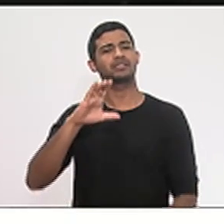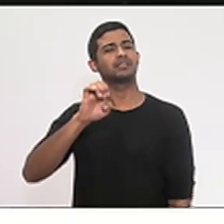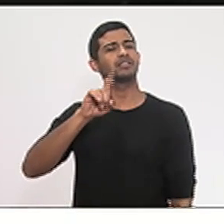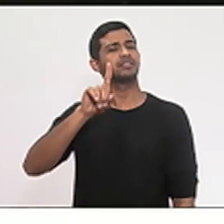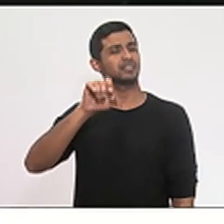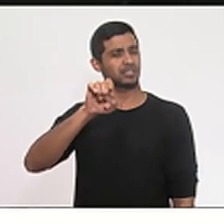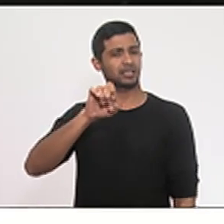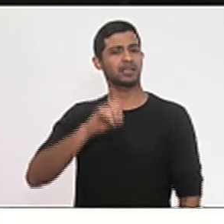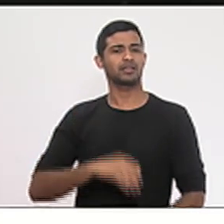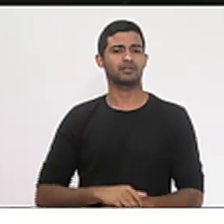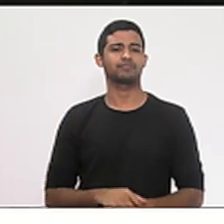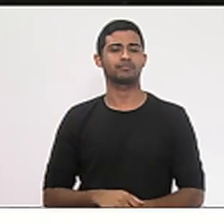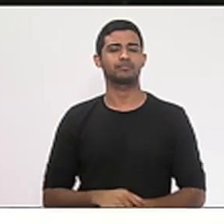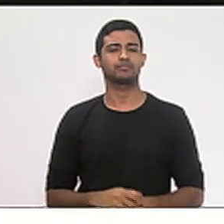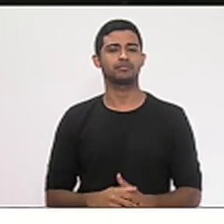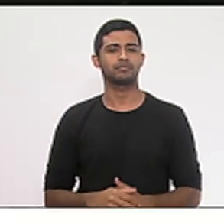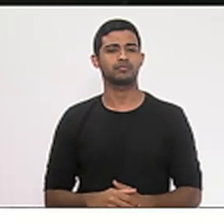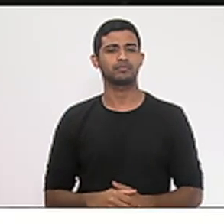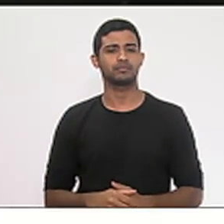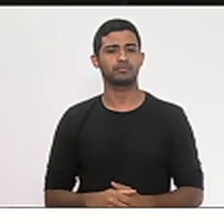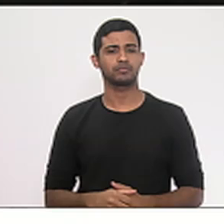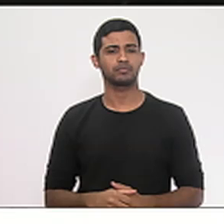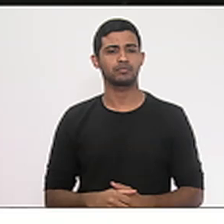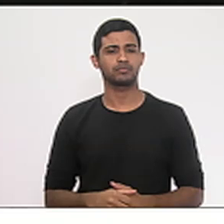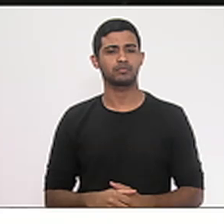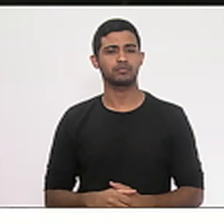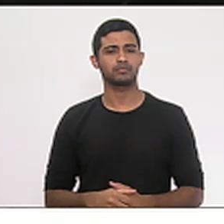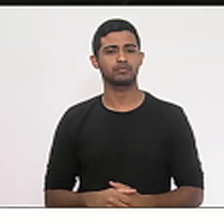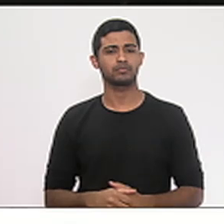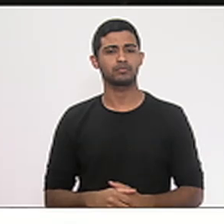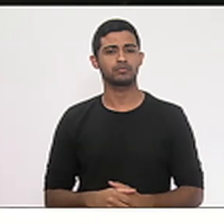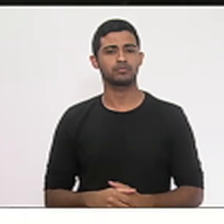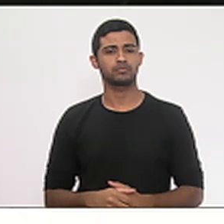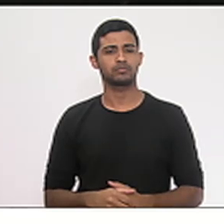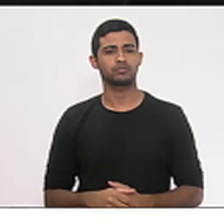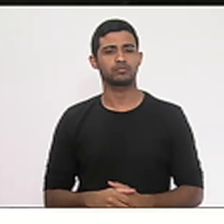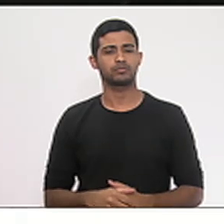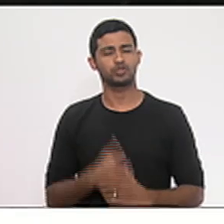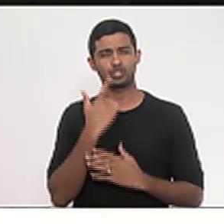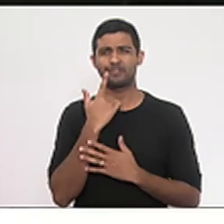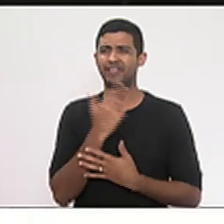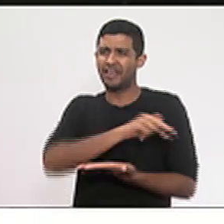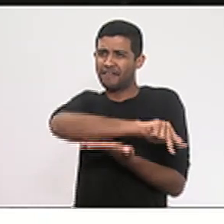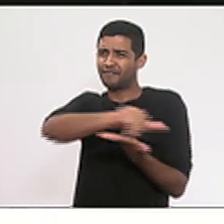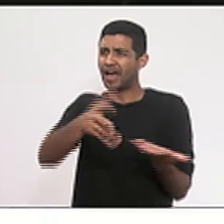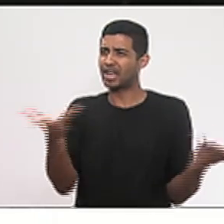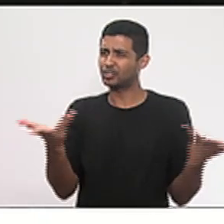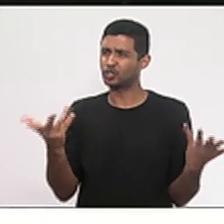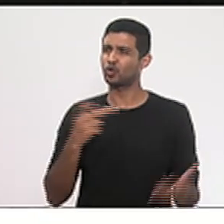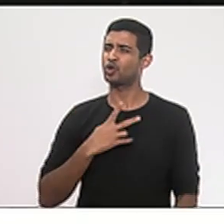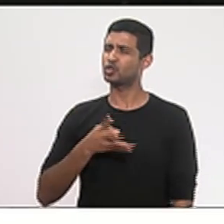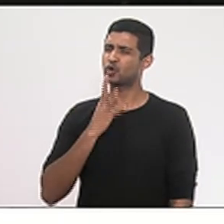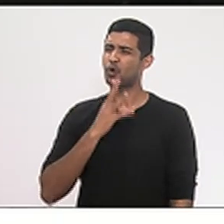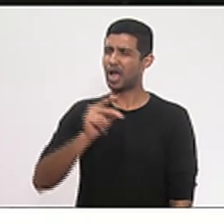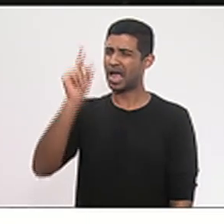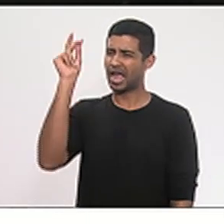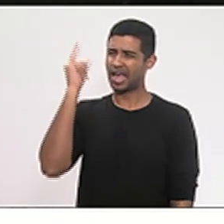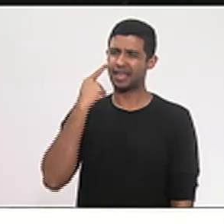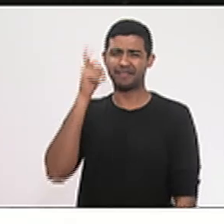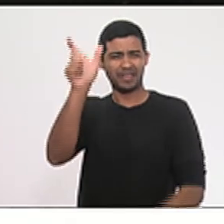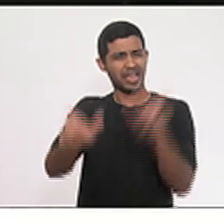filho e neto de sedaiano e vejo aqui hoje grandes referências dessa empresa que eu